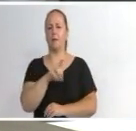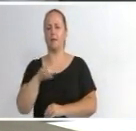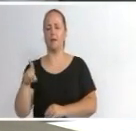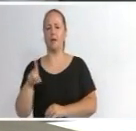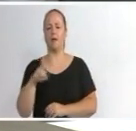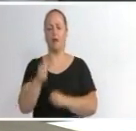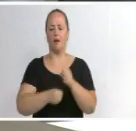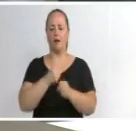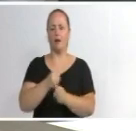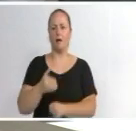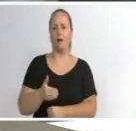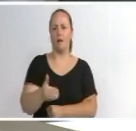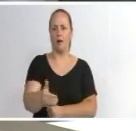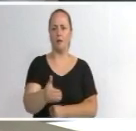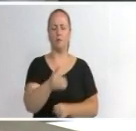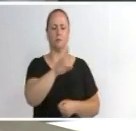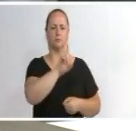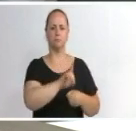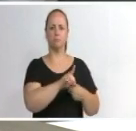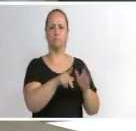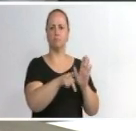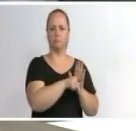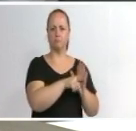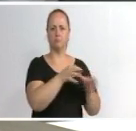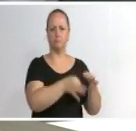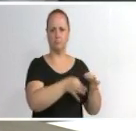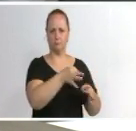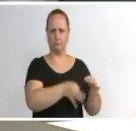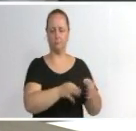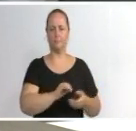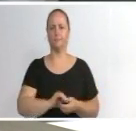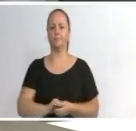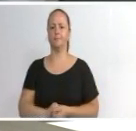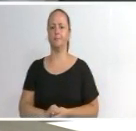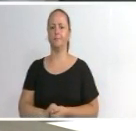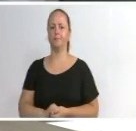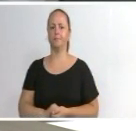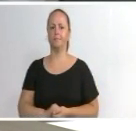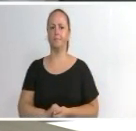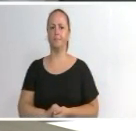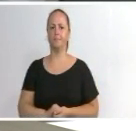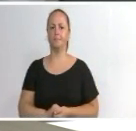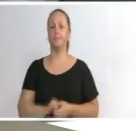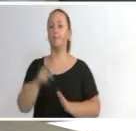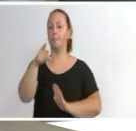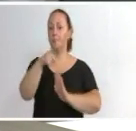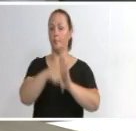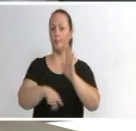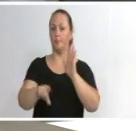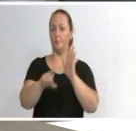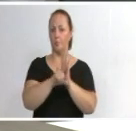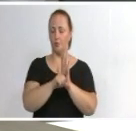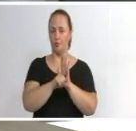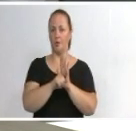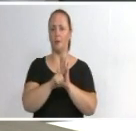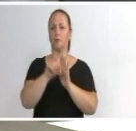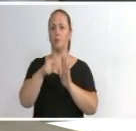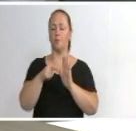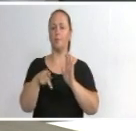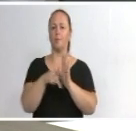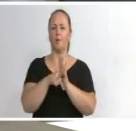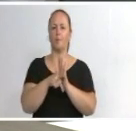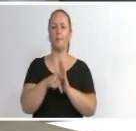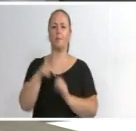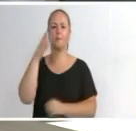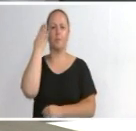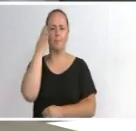2463/2016. A diretoria legislativa. Matéria do Legislativo, projetos. Projeto de lei de autoria do vereador Beto